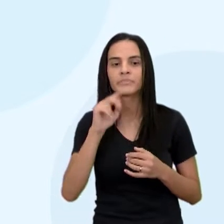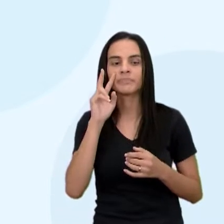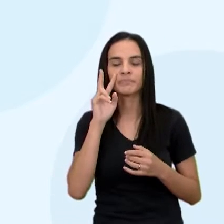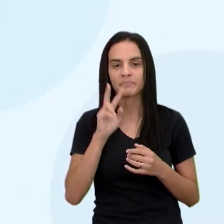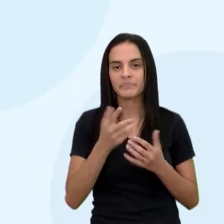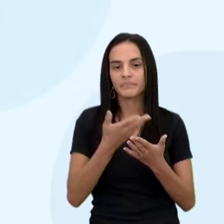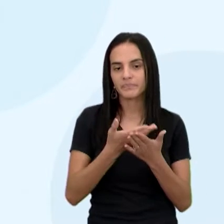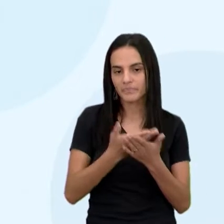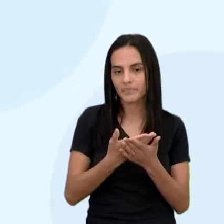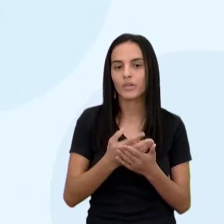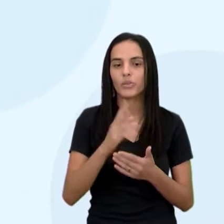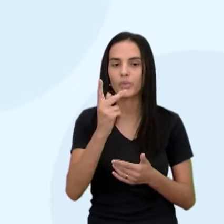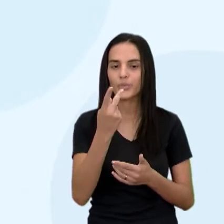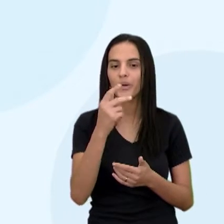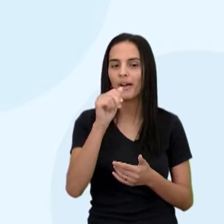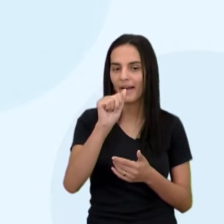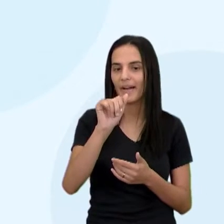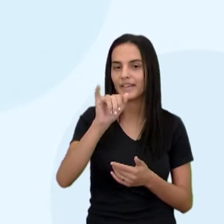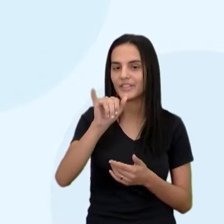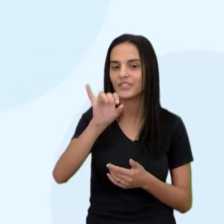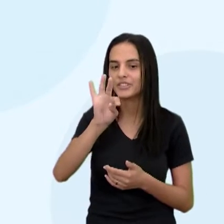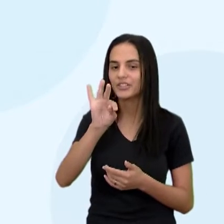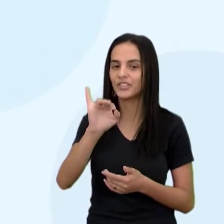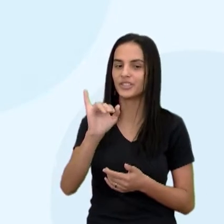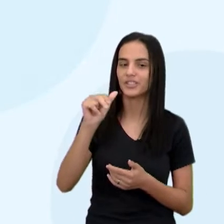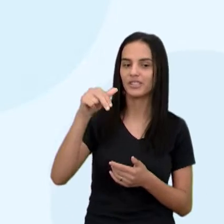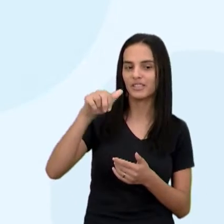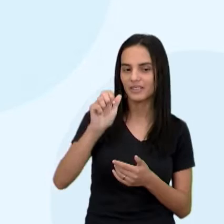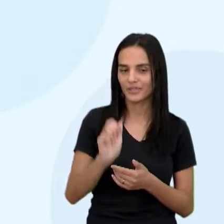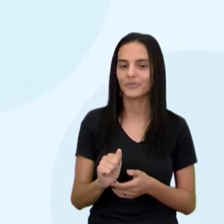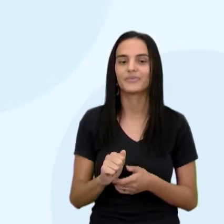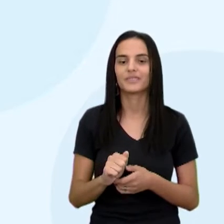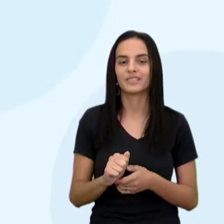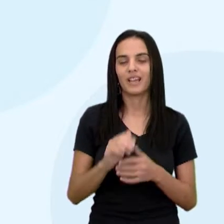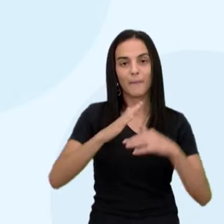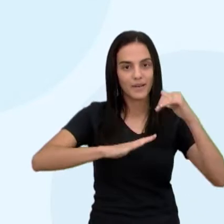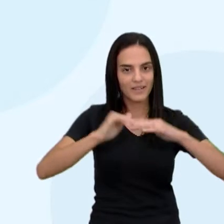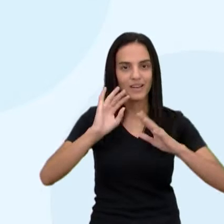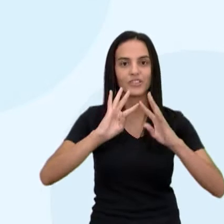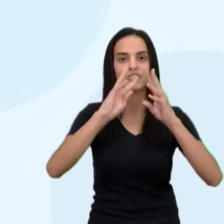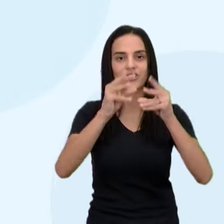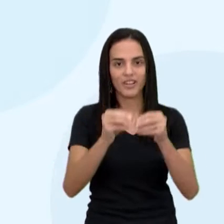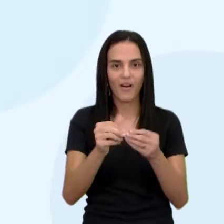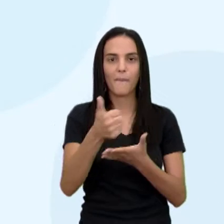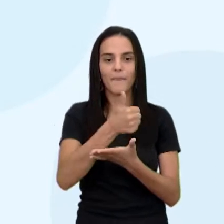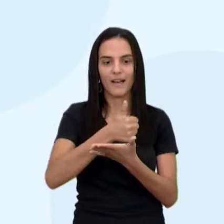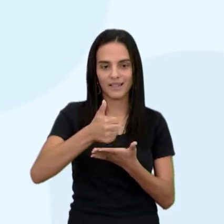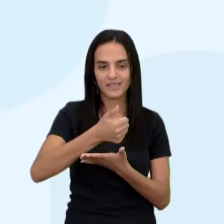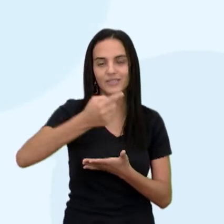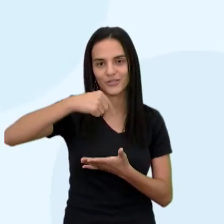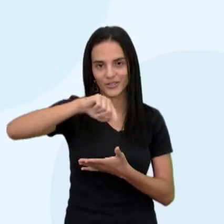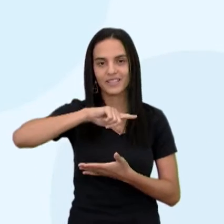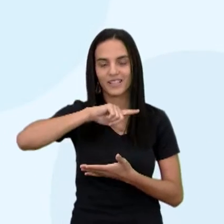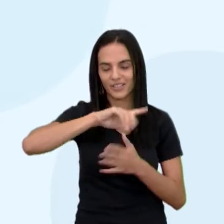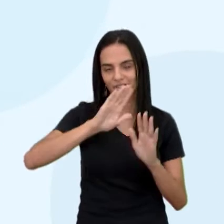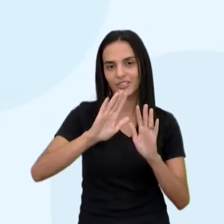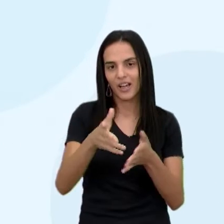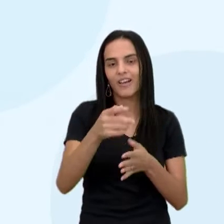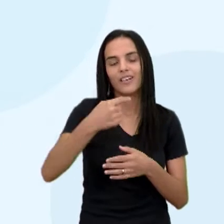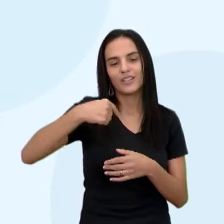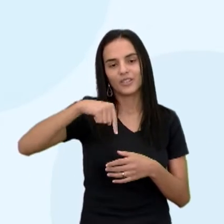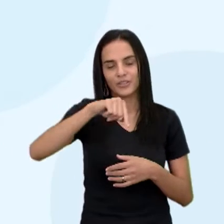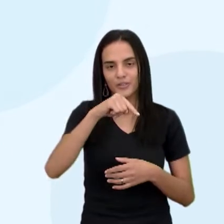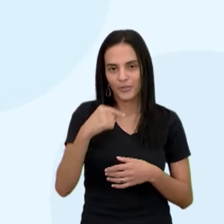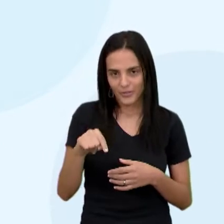sobre os haitianos. A habilidade geral básica, essa eu me atenho um pouquinho mais, porque aí a gente